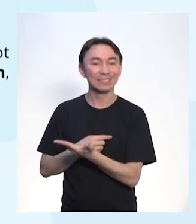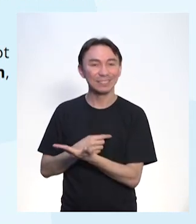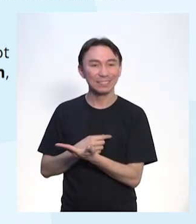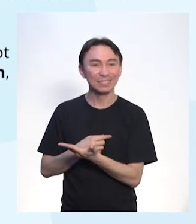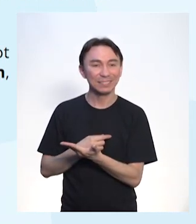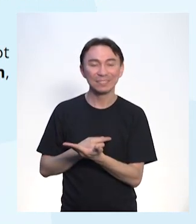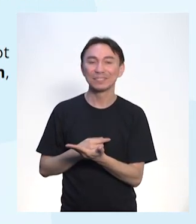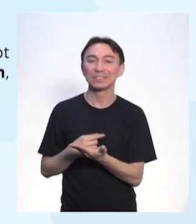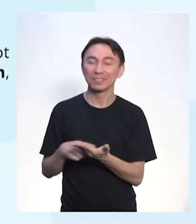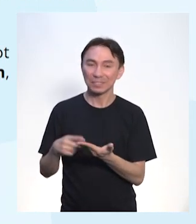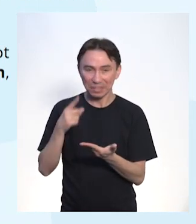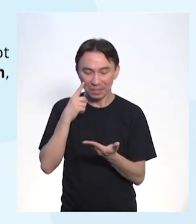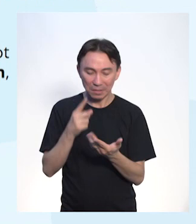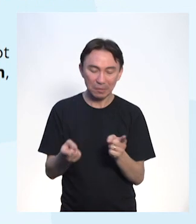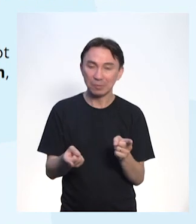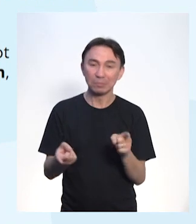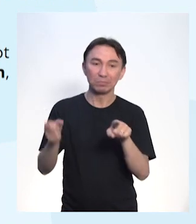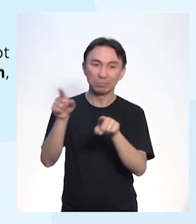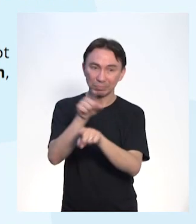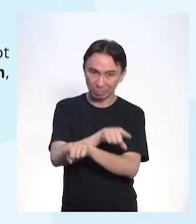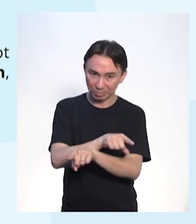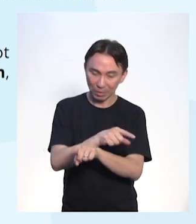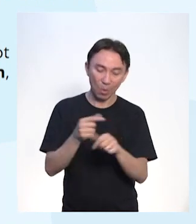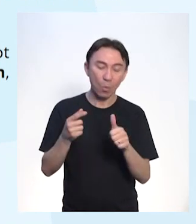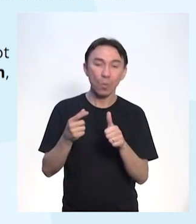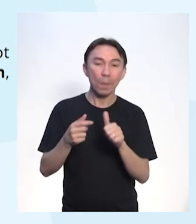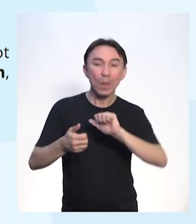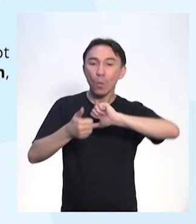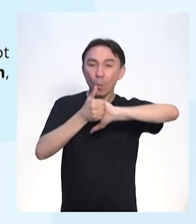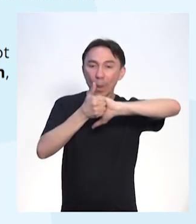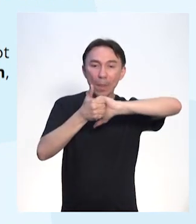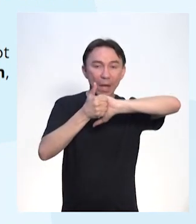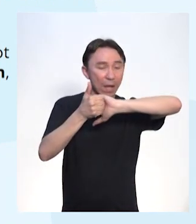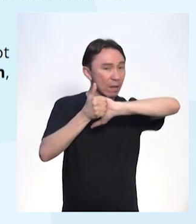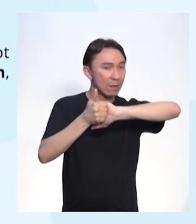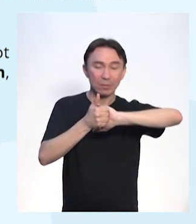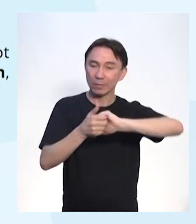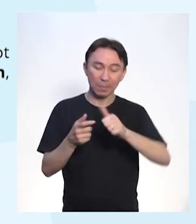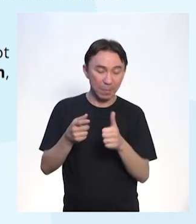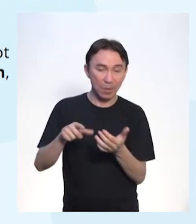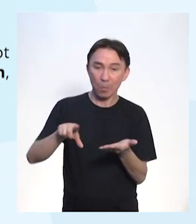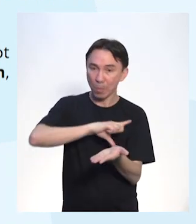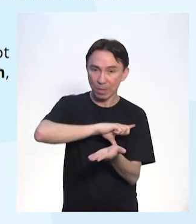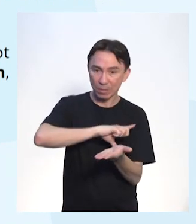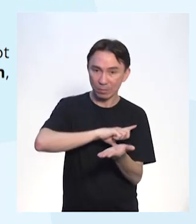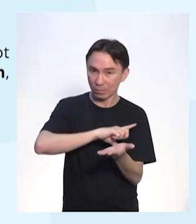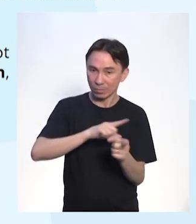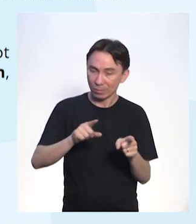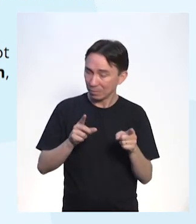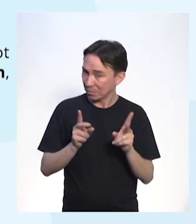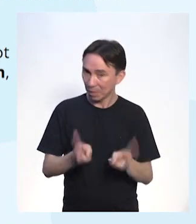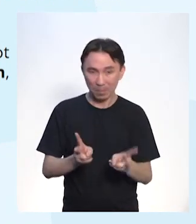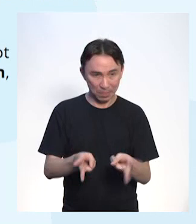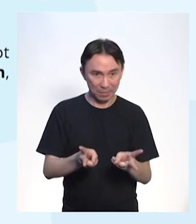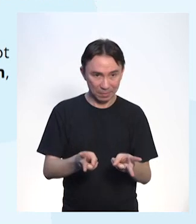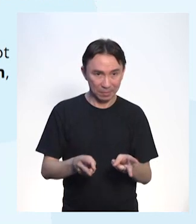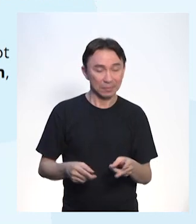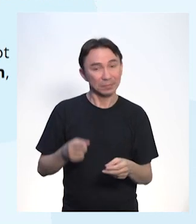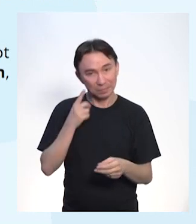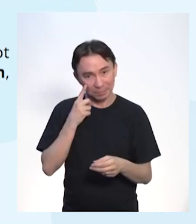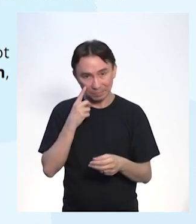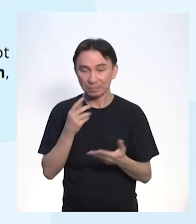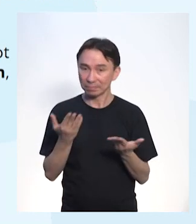você vai fazer essa inversão aí, a qualidade vem sempre antes. Mesmo que aqui não sejam adjetivos, não sejam palavras que dão qualidade, mas ela